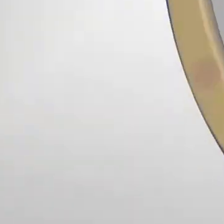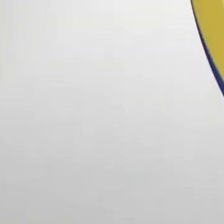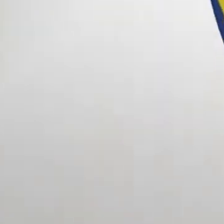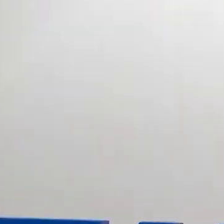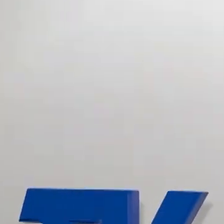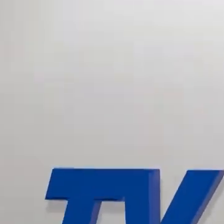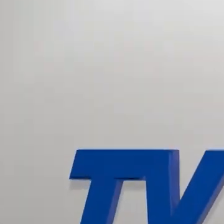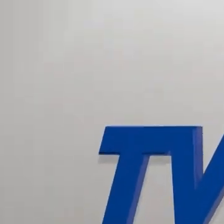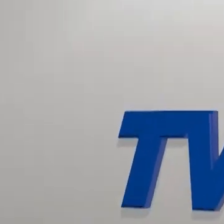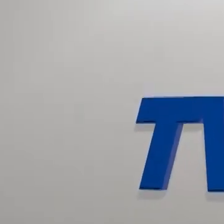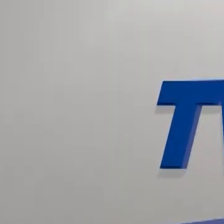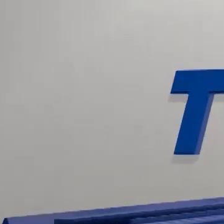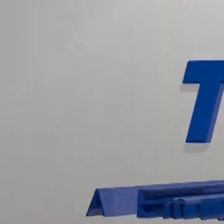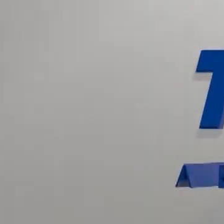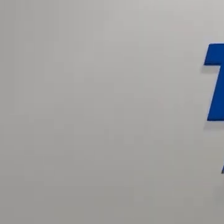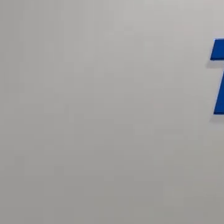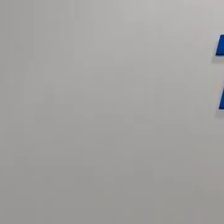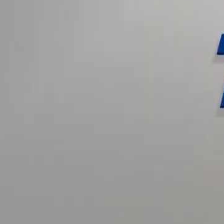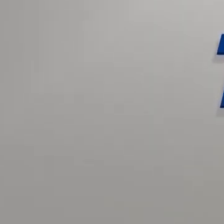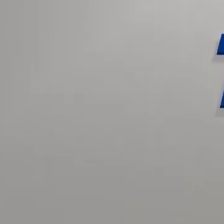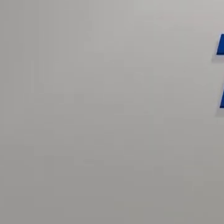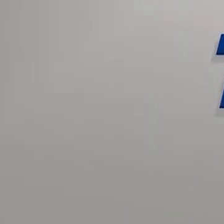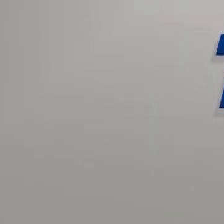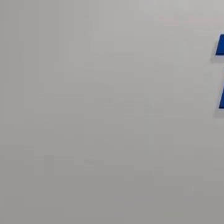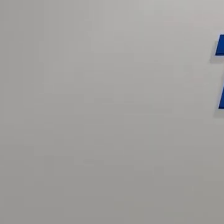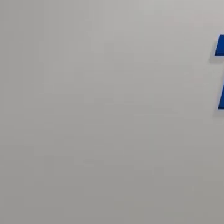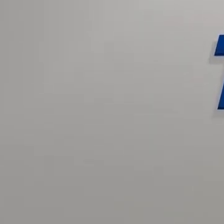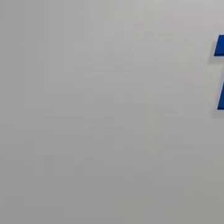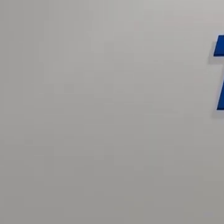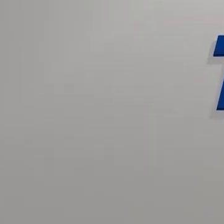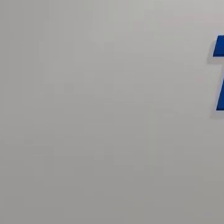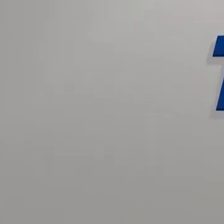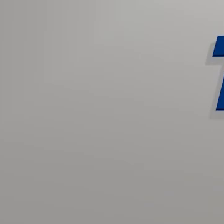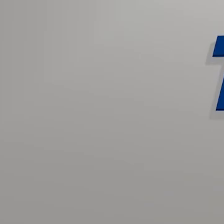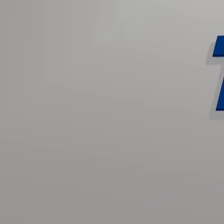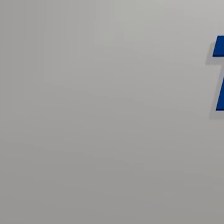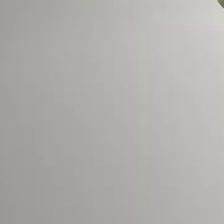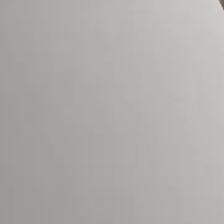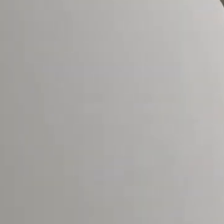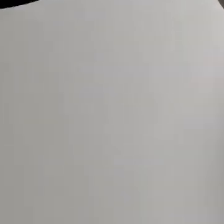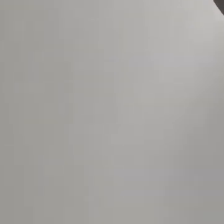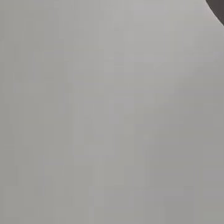TV Fortaleza, a emissora da Casa do Povo.